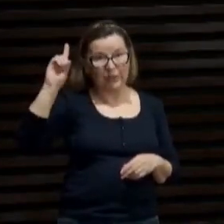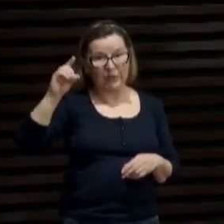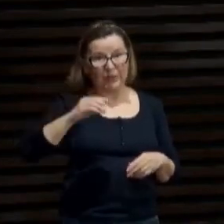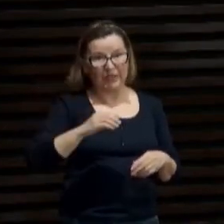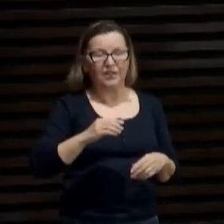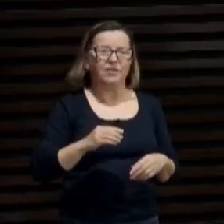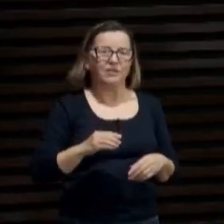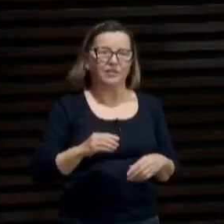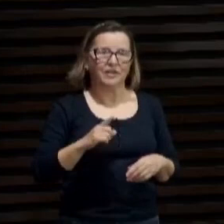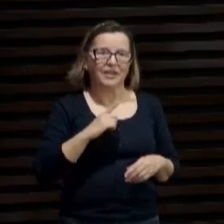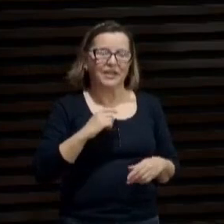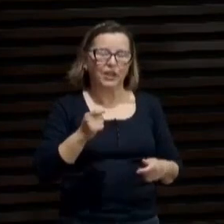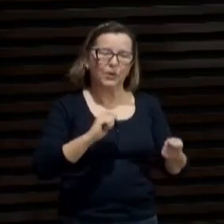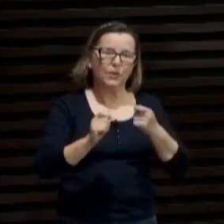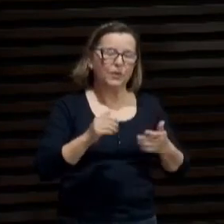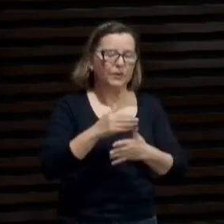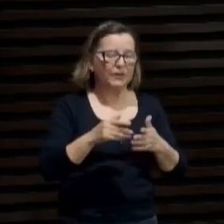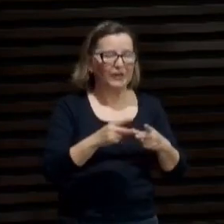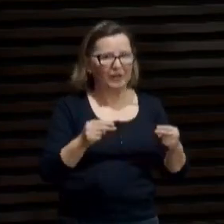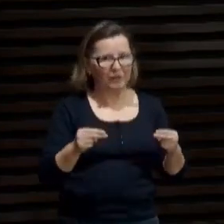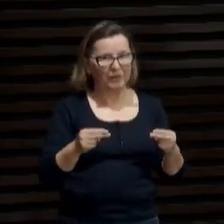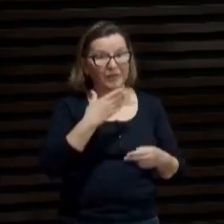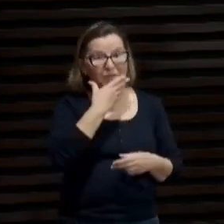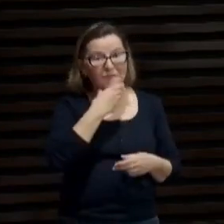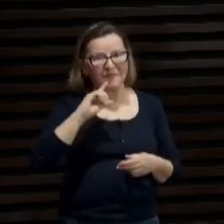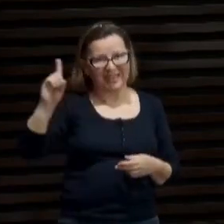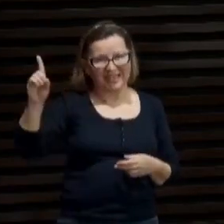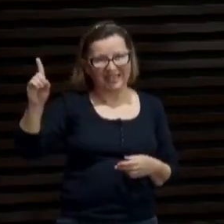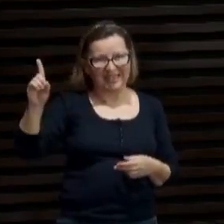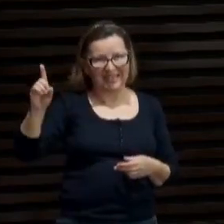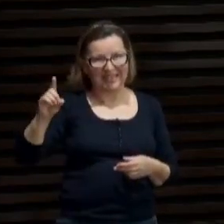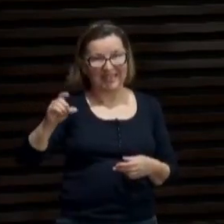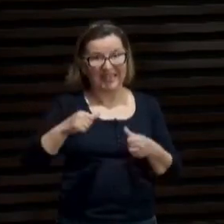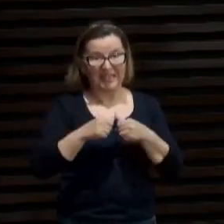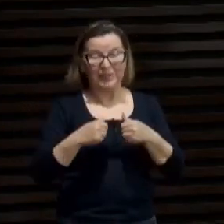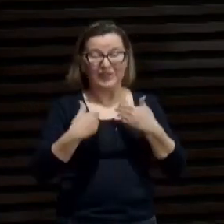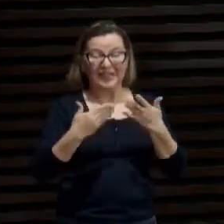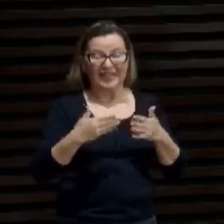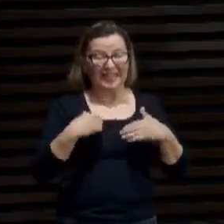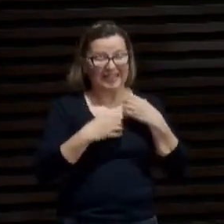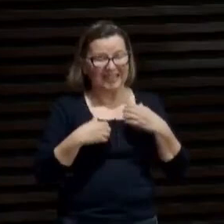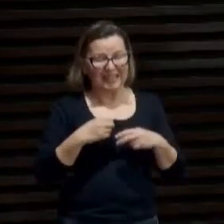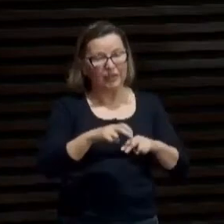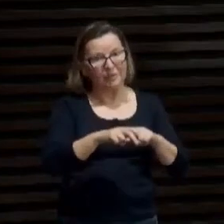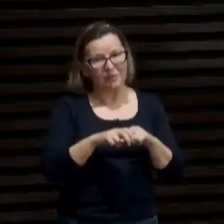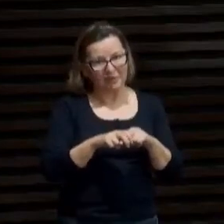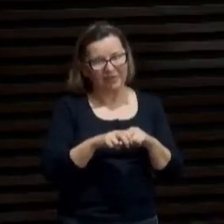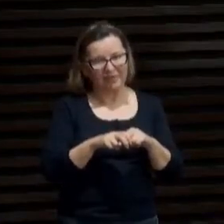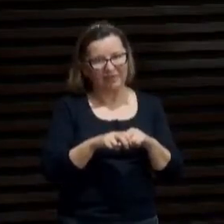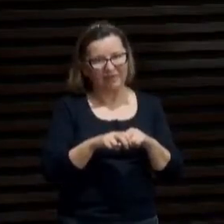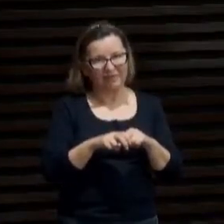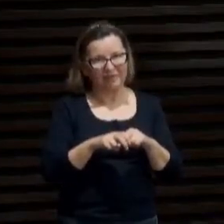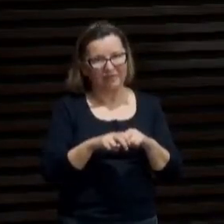as coisas como Pai. Isso gera ansiedade. E o antídoto para a ansiedade, Paulo está dando aqui.